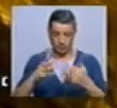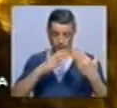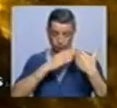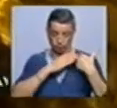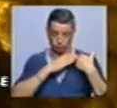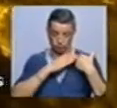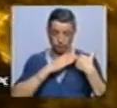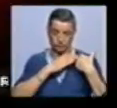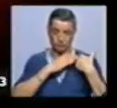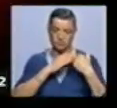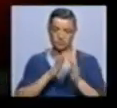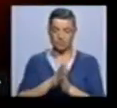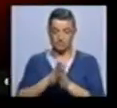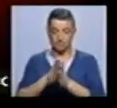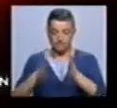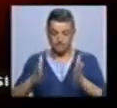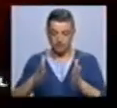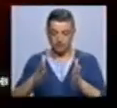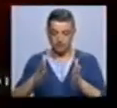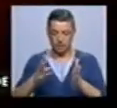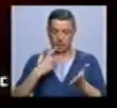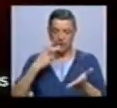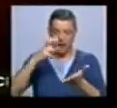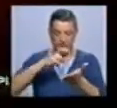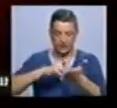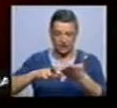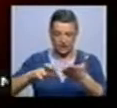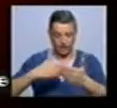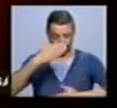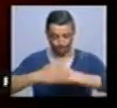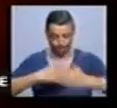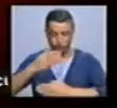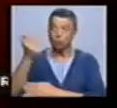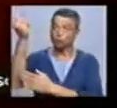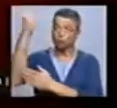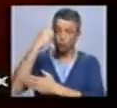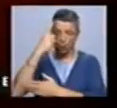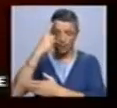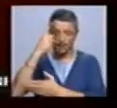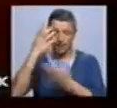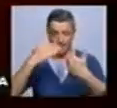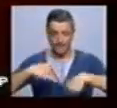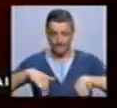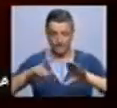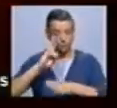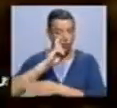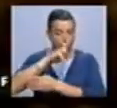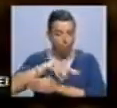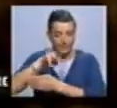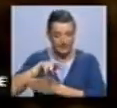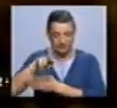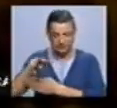responsáveis por grande parte da energia cinética do próprio Sol e, portanto, faltávamos aqui esta peça observacional